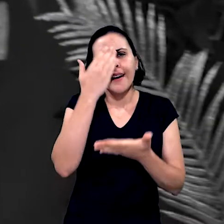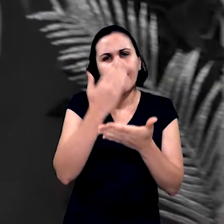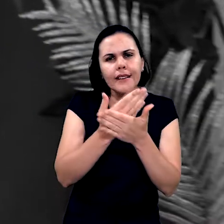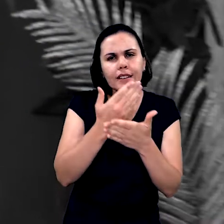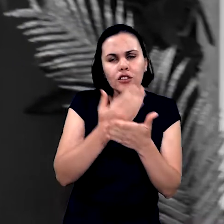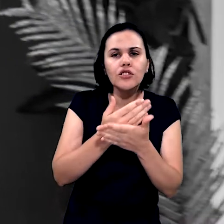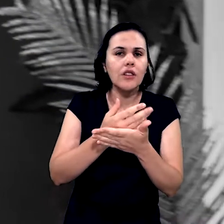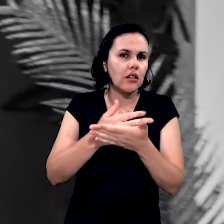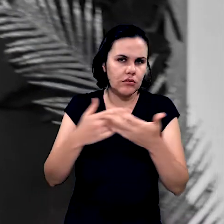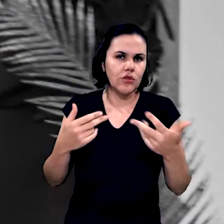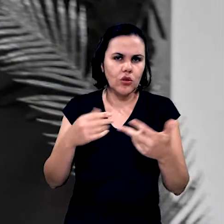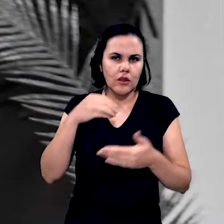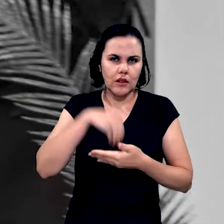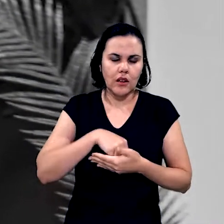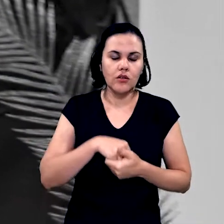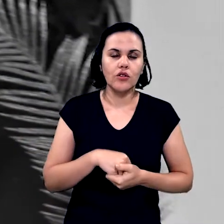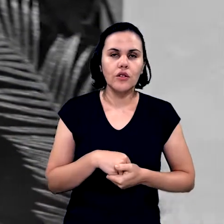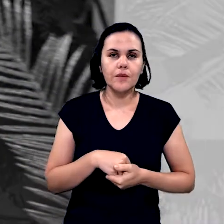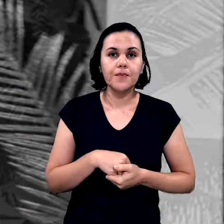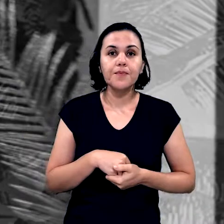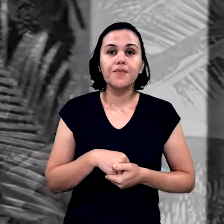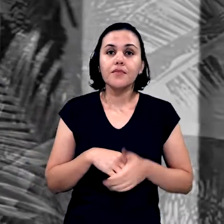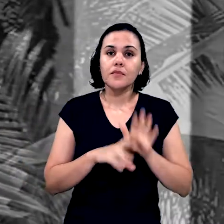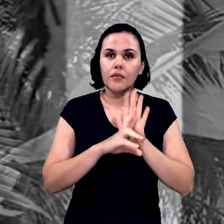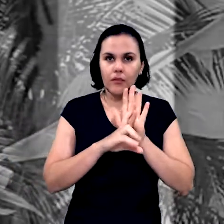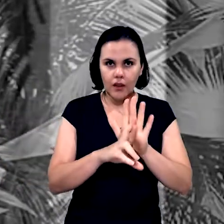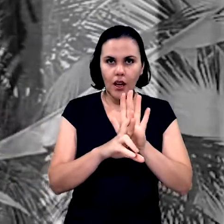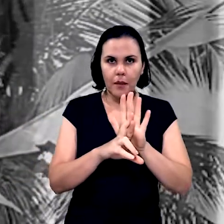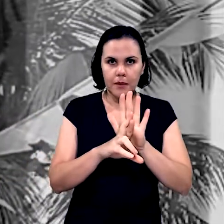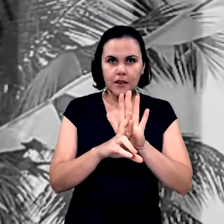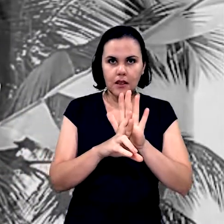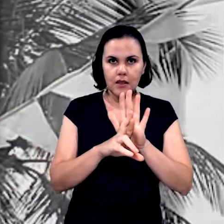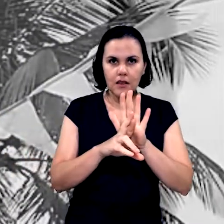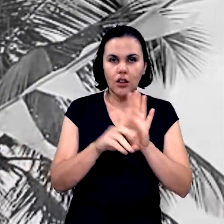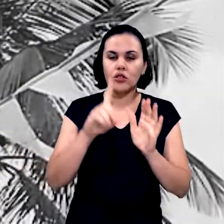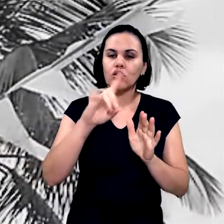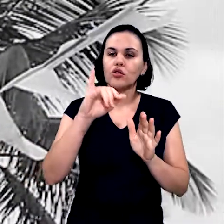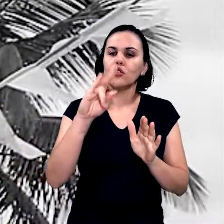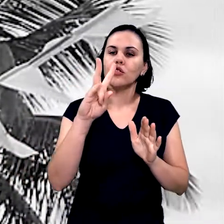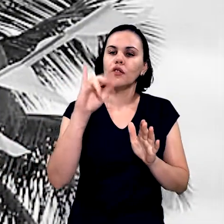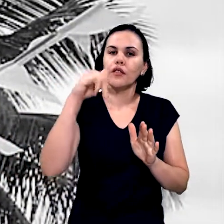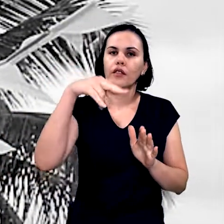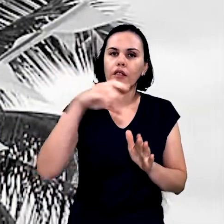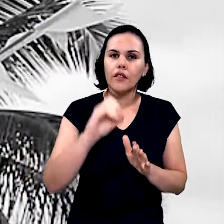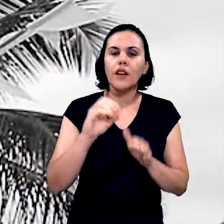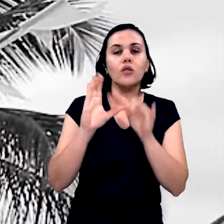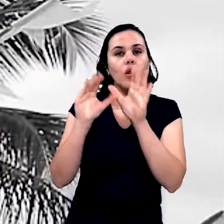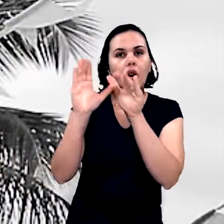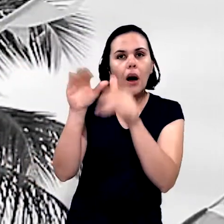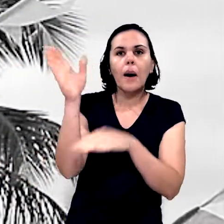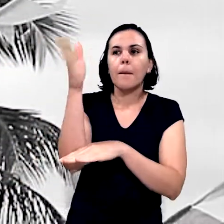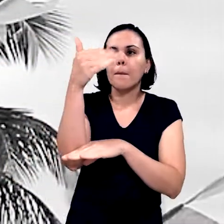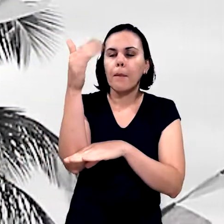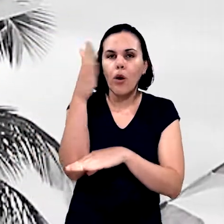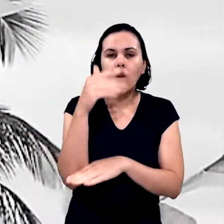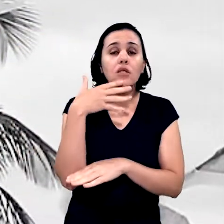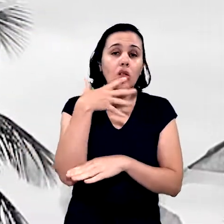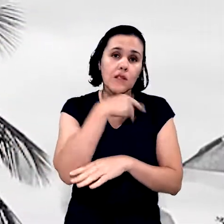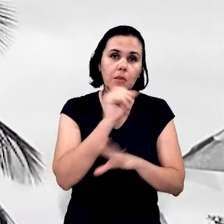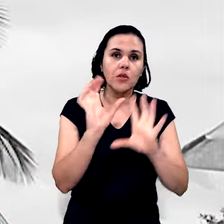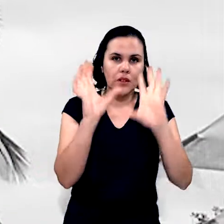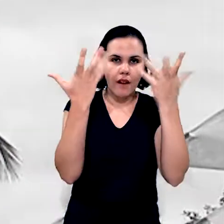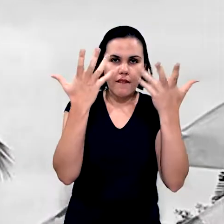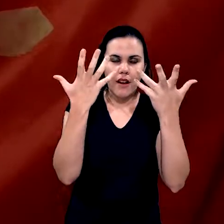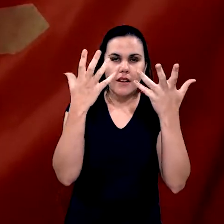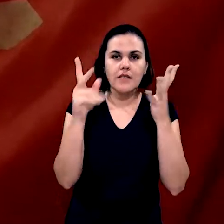é ter essa presença dessa ação dentro de nós. A representação do divino é a pomba. Ele é o seu símbolo, ele está presente no mastro, nas bandeiras.